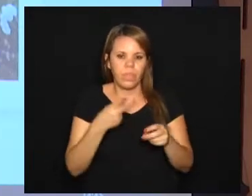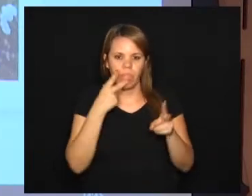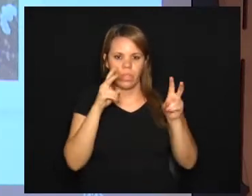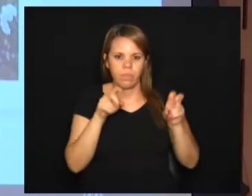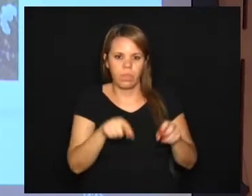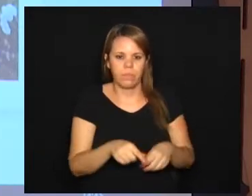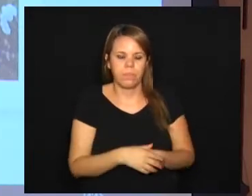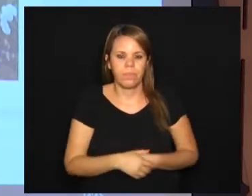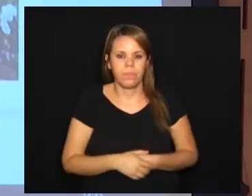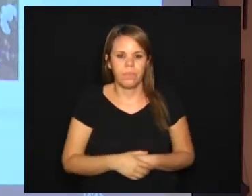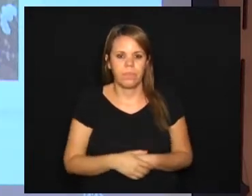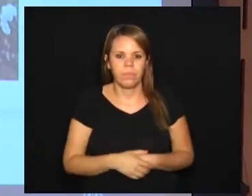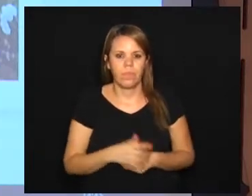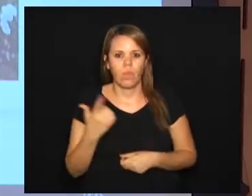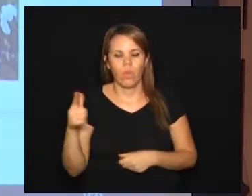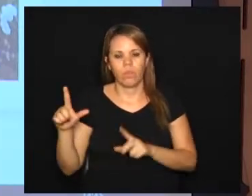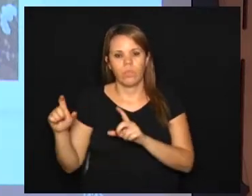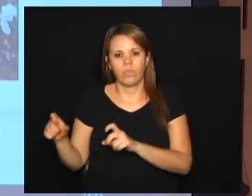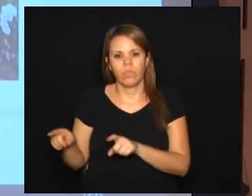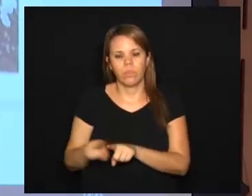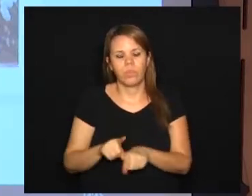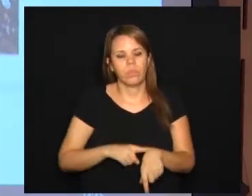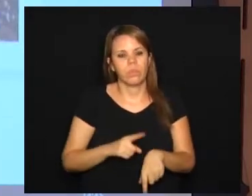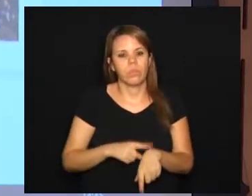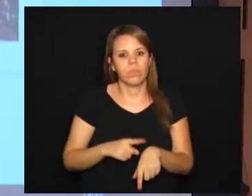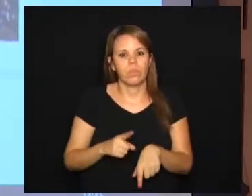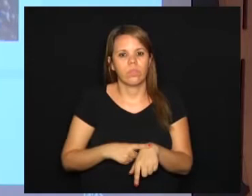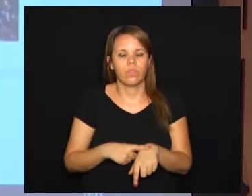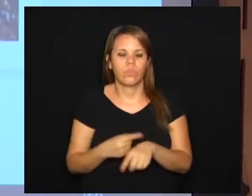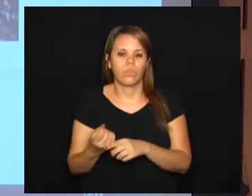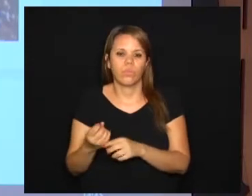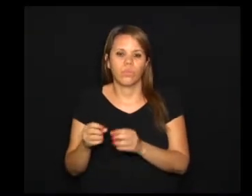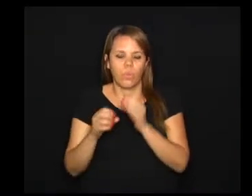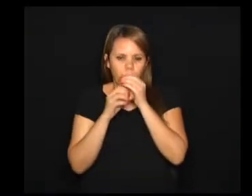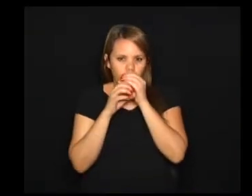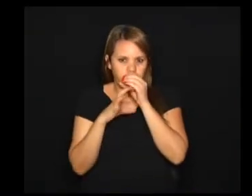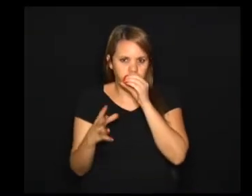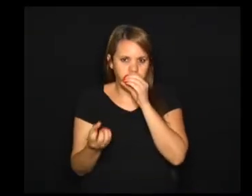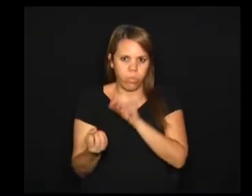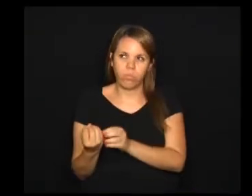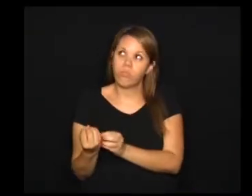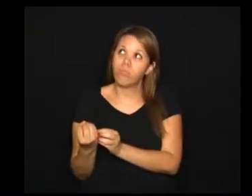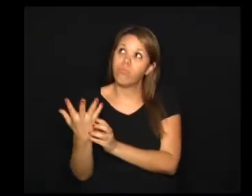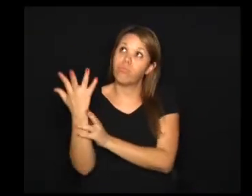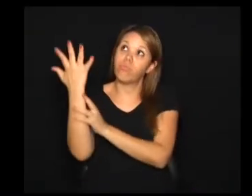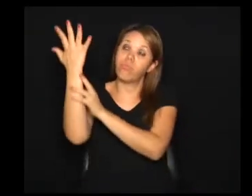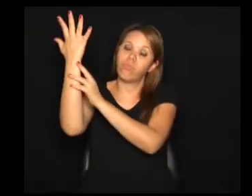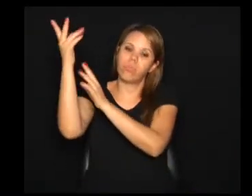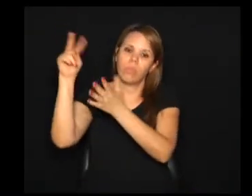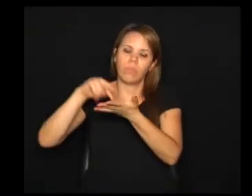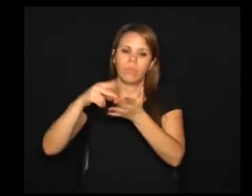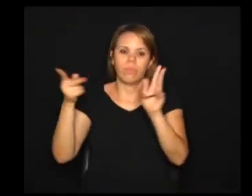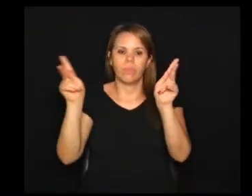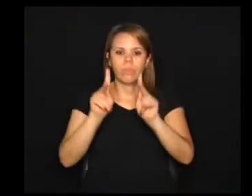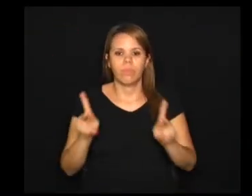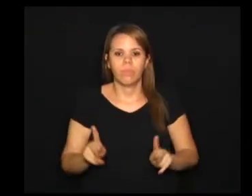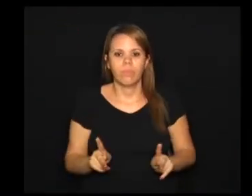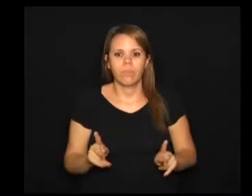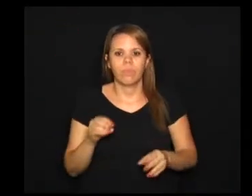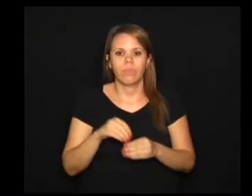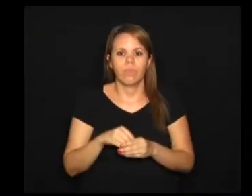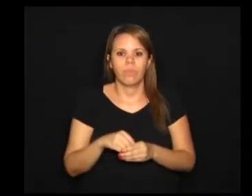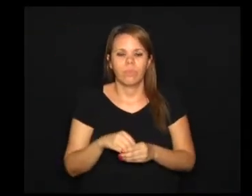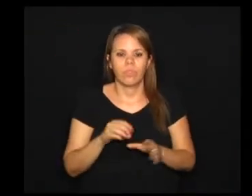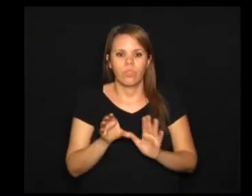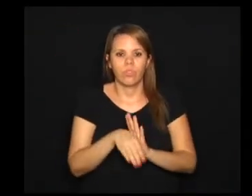ele. E numa outra foto tem um momento onde foram soltas as bexigas, né, que simboliza a paz dentro do